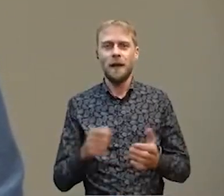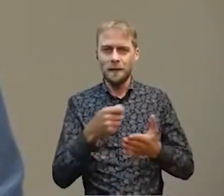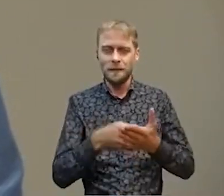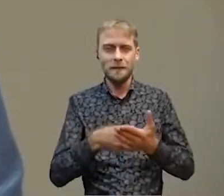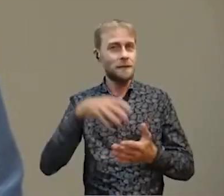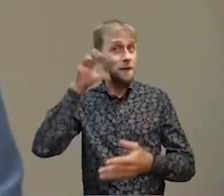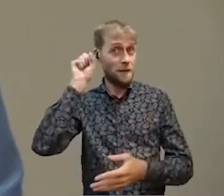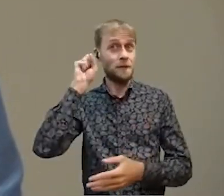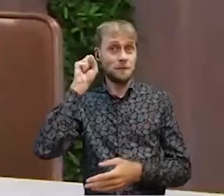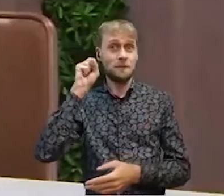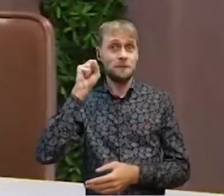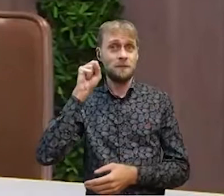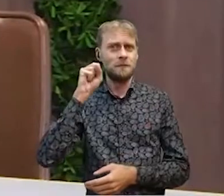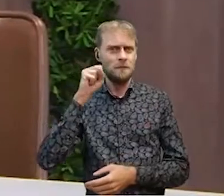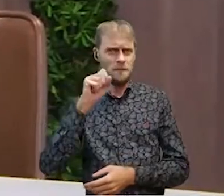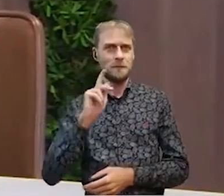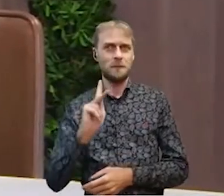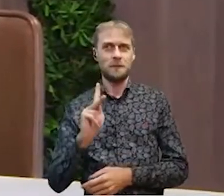deles.